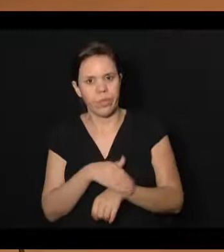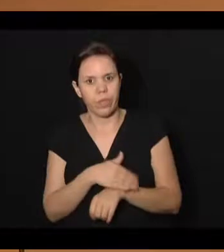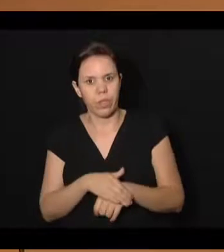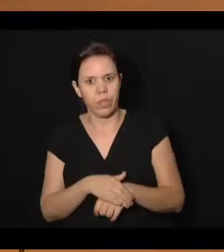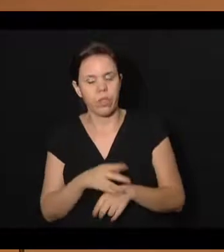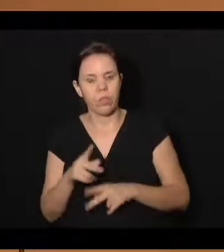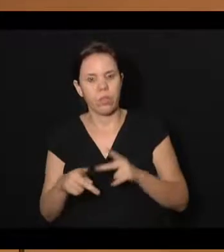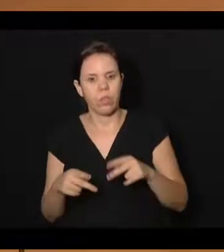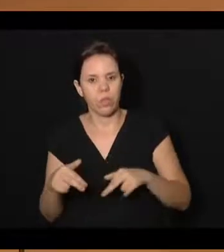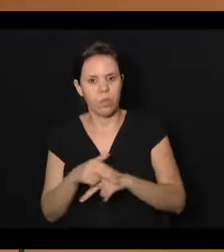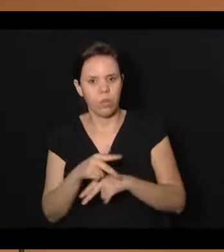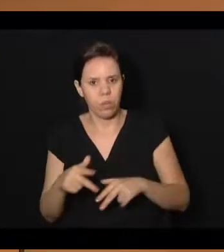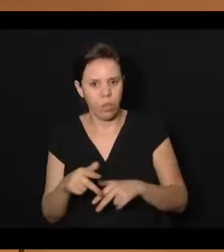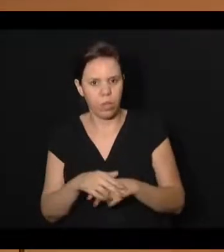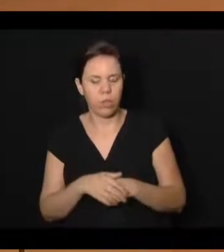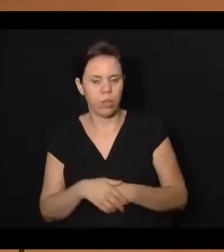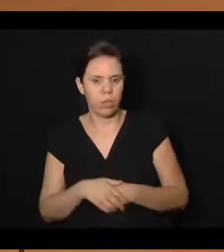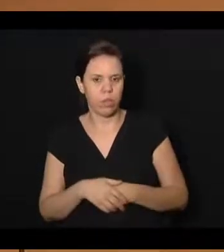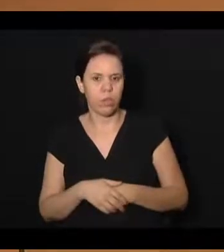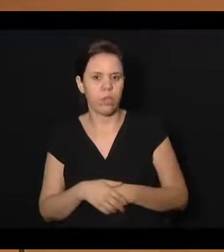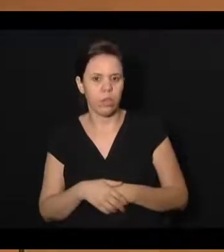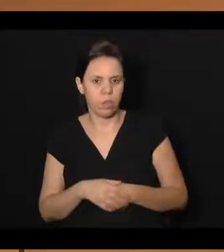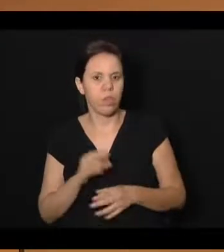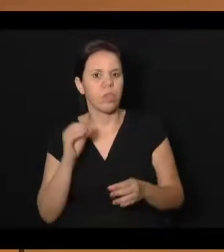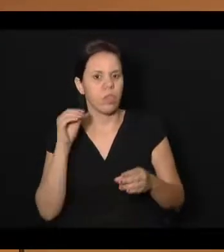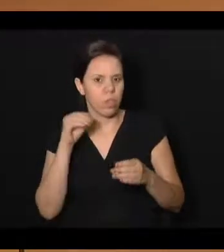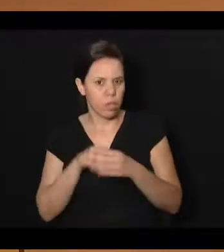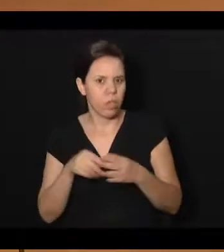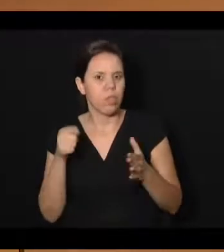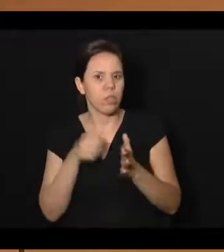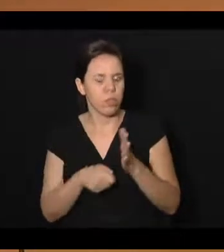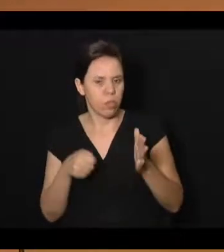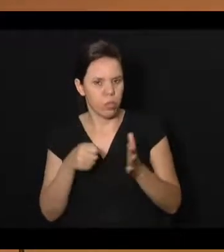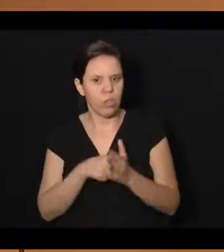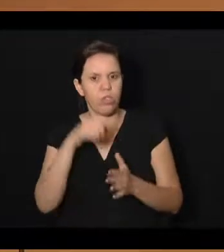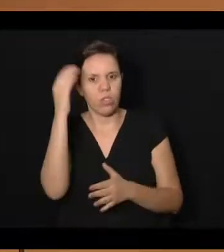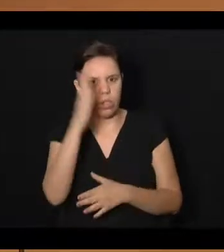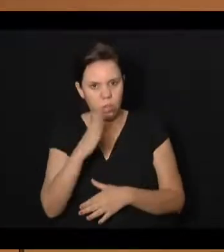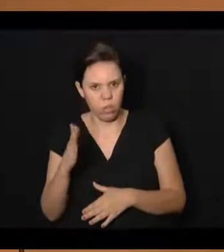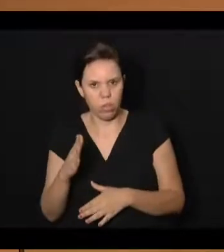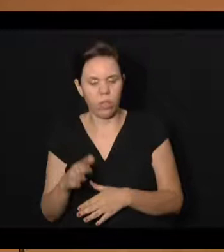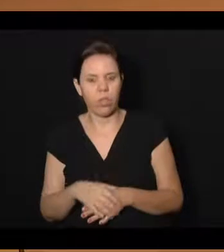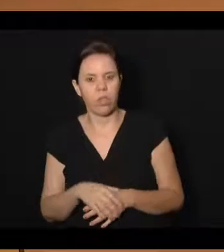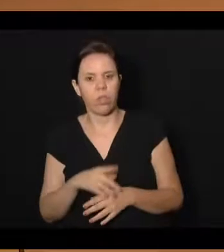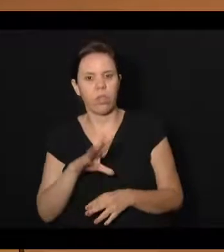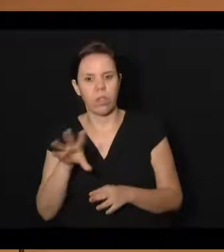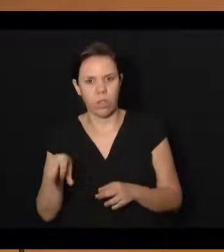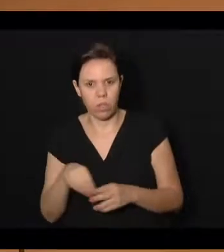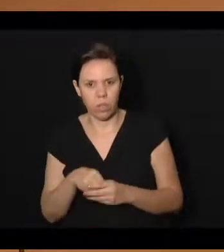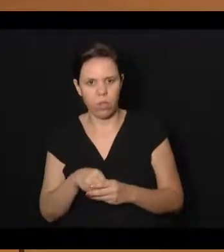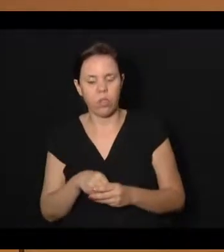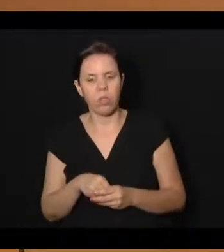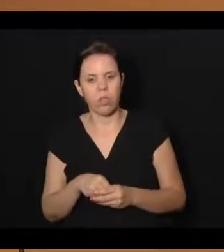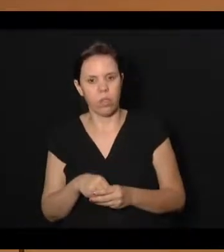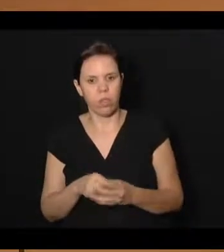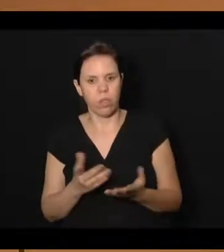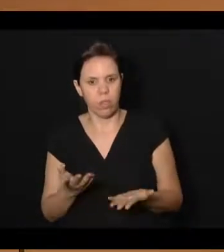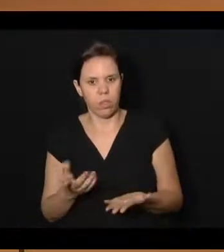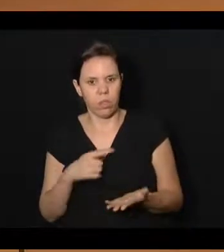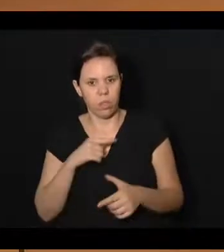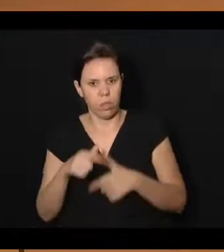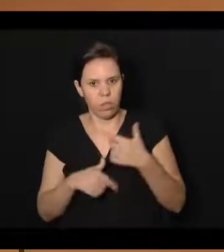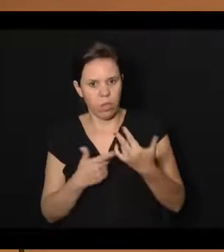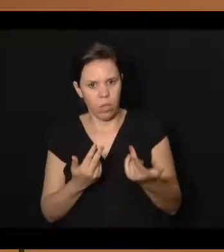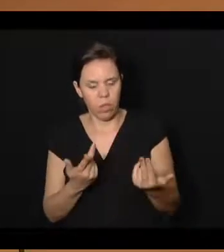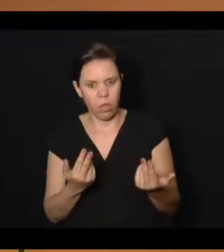pessoas passam e serviço ele está dentro até da política nacional da população de rua é instituída a tipificação então serviços